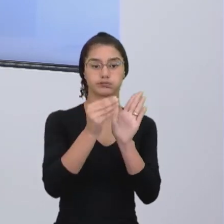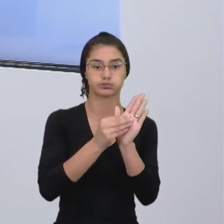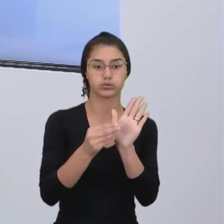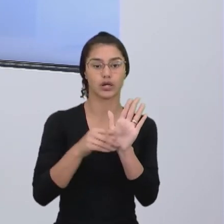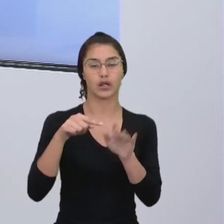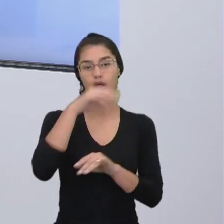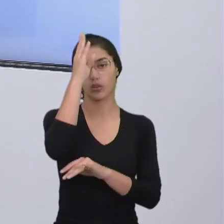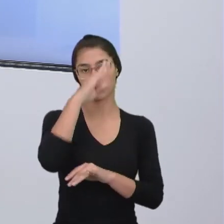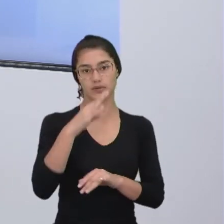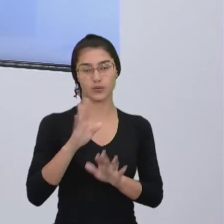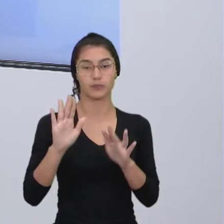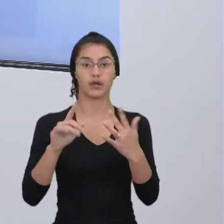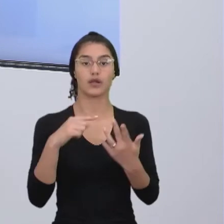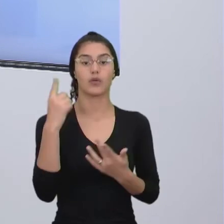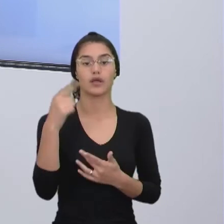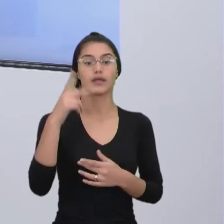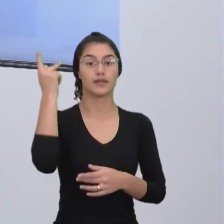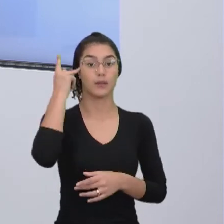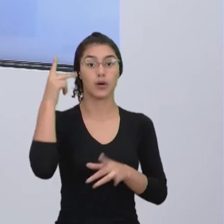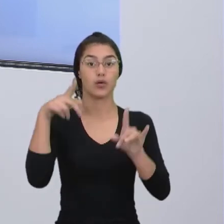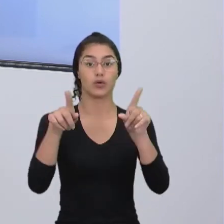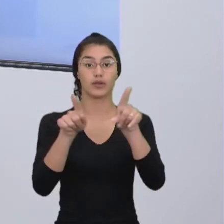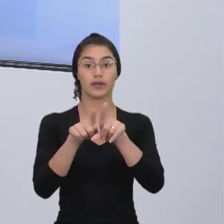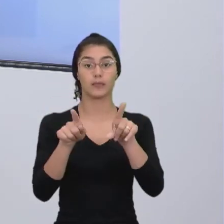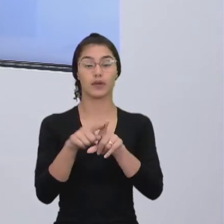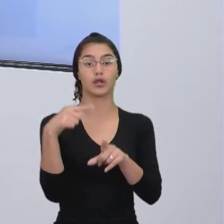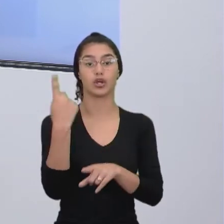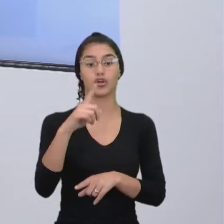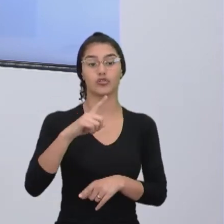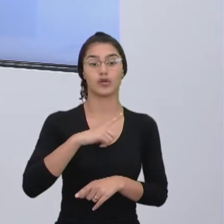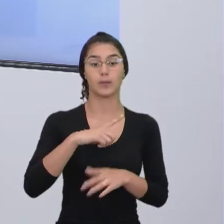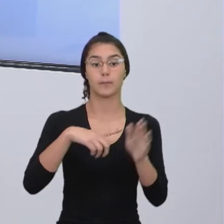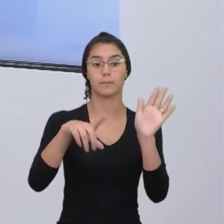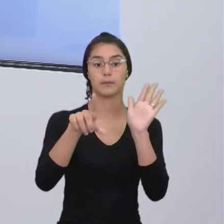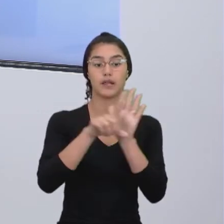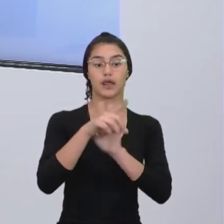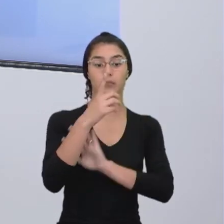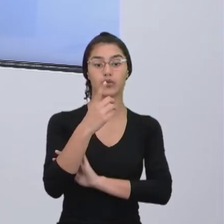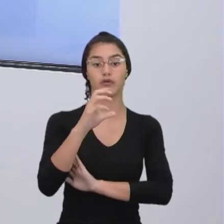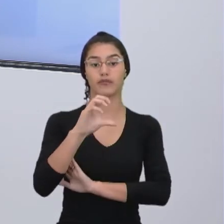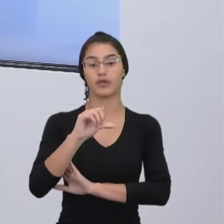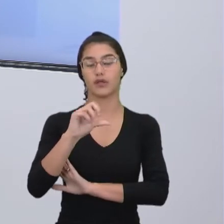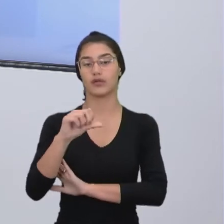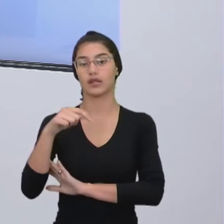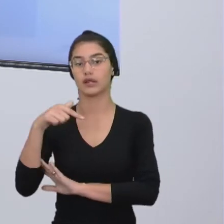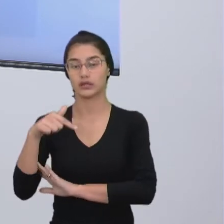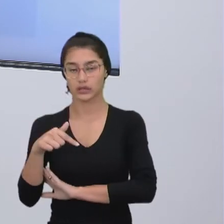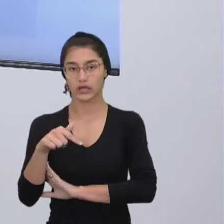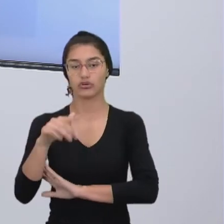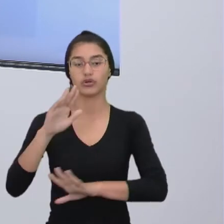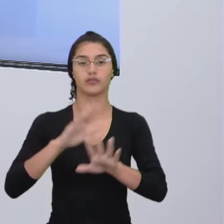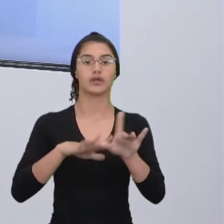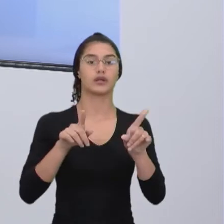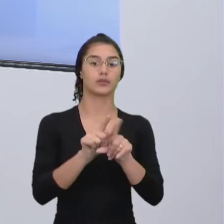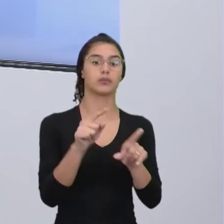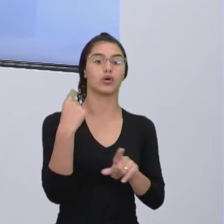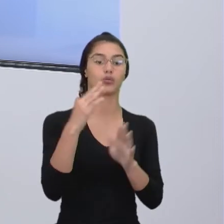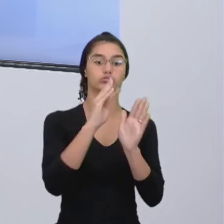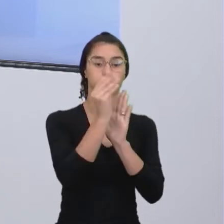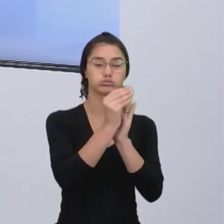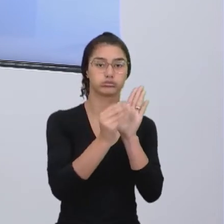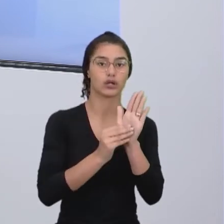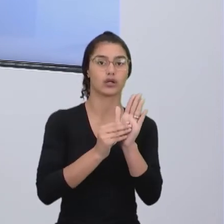aqui no Brasil, né? Então, aqui em São Paulo também, né, nós tivemos aí uma lei em 1997, né, que fazia com que